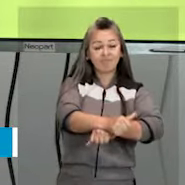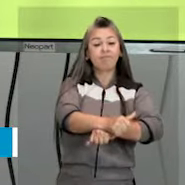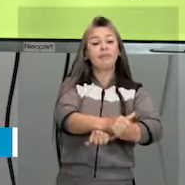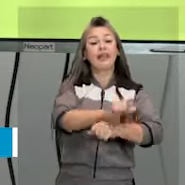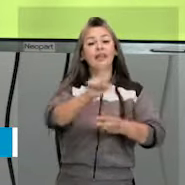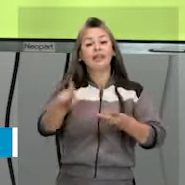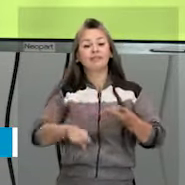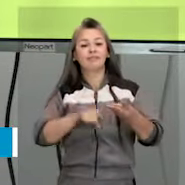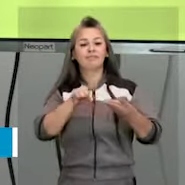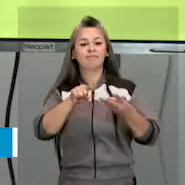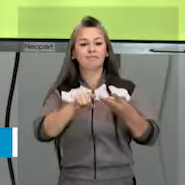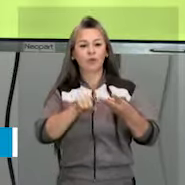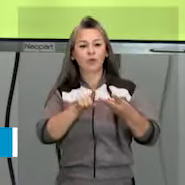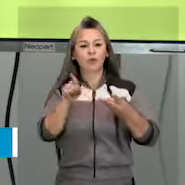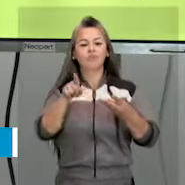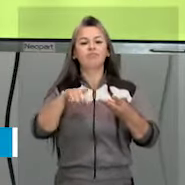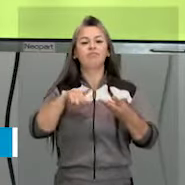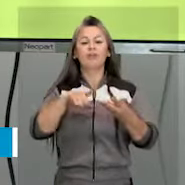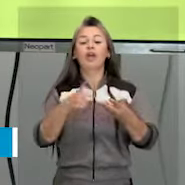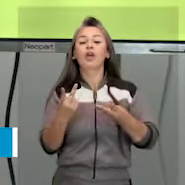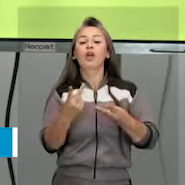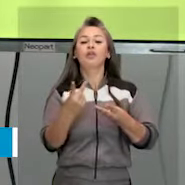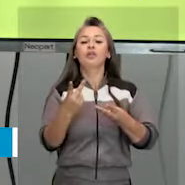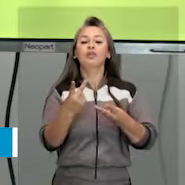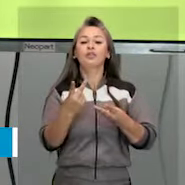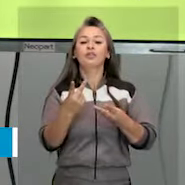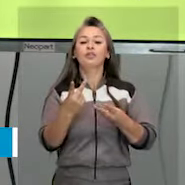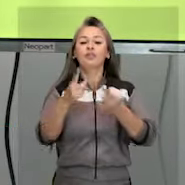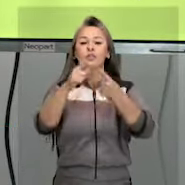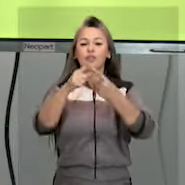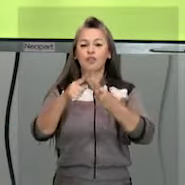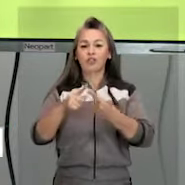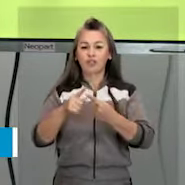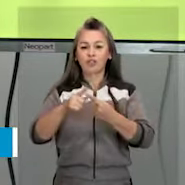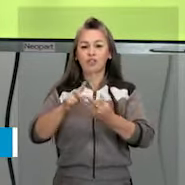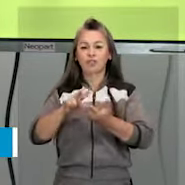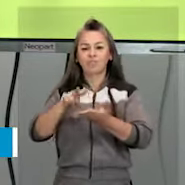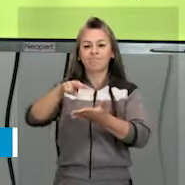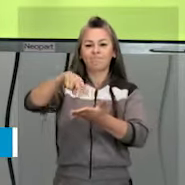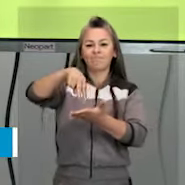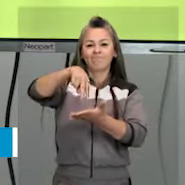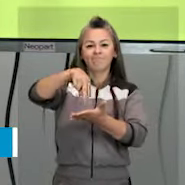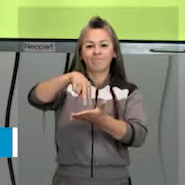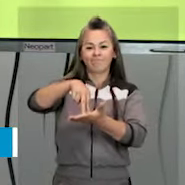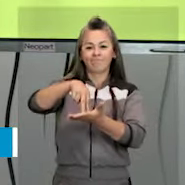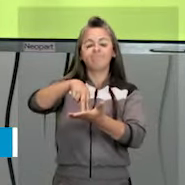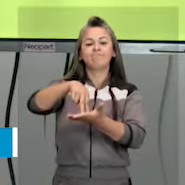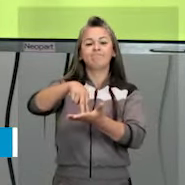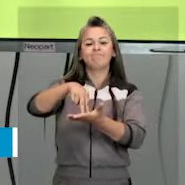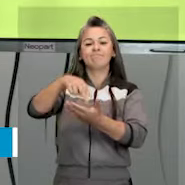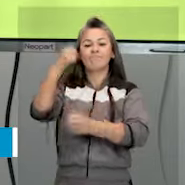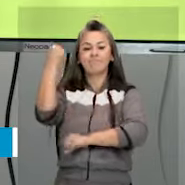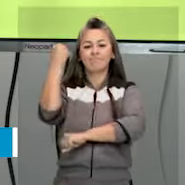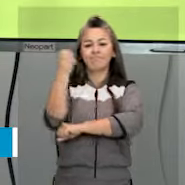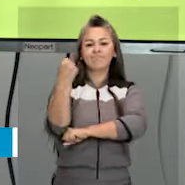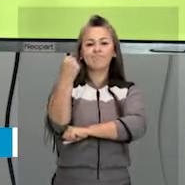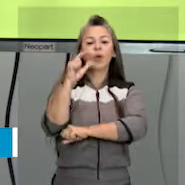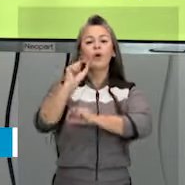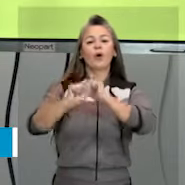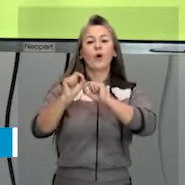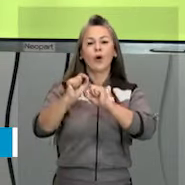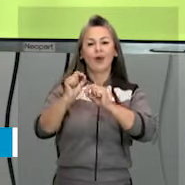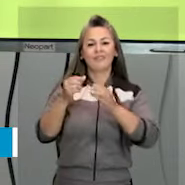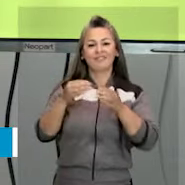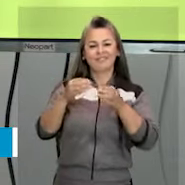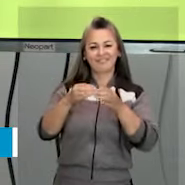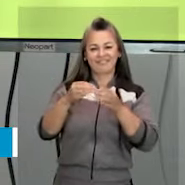falará sobre dois tipos de resistência que tivemos no Brasil durante o período da escravização, que foi o Quilombo